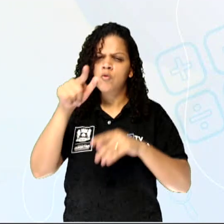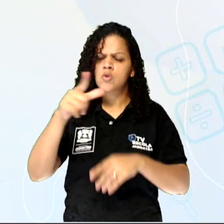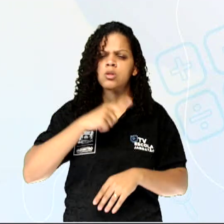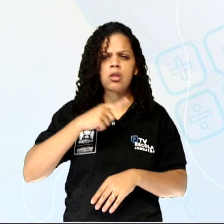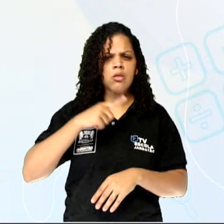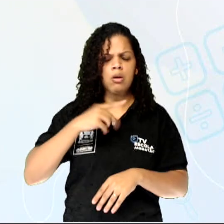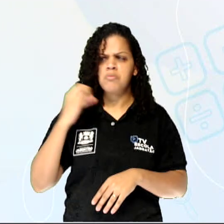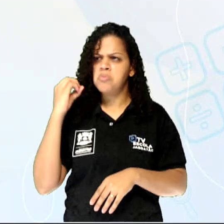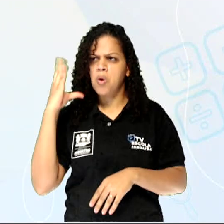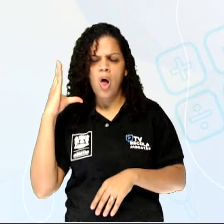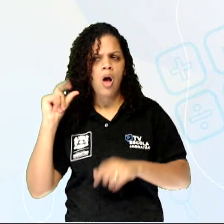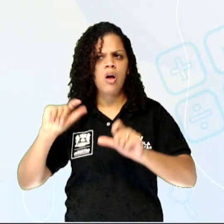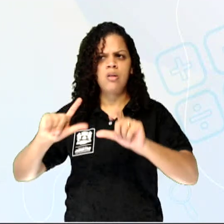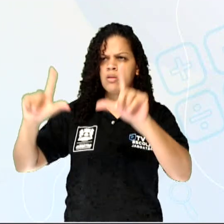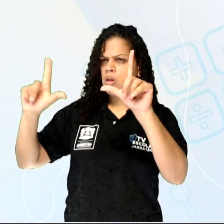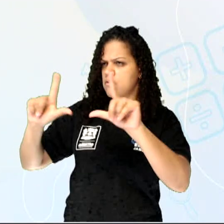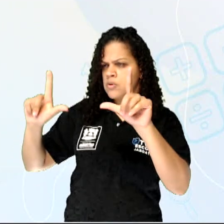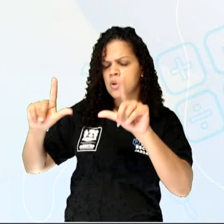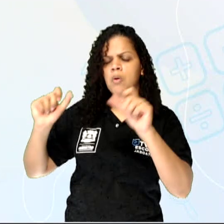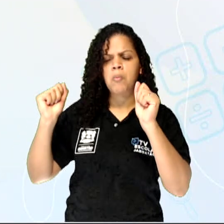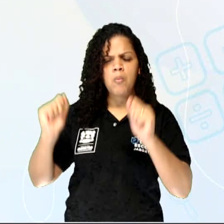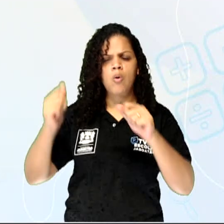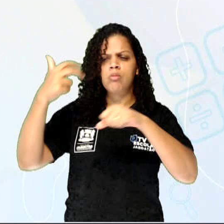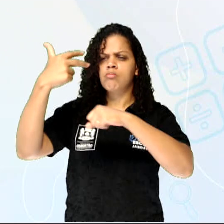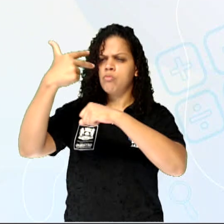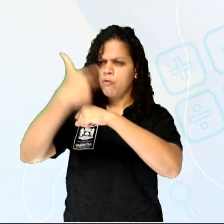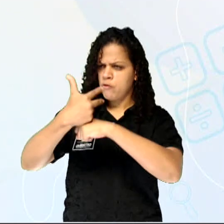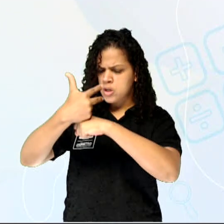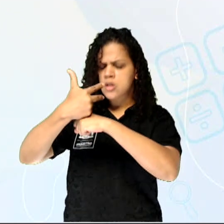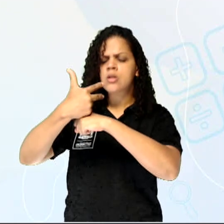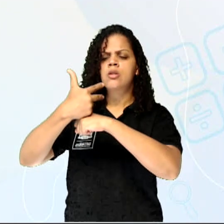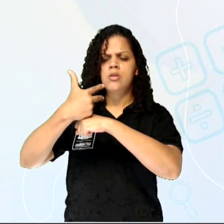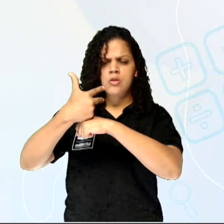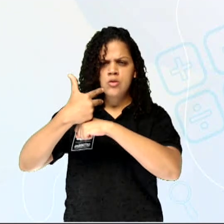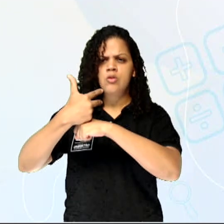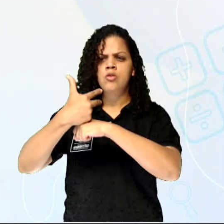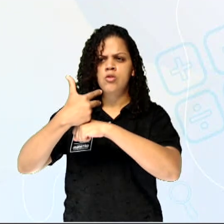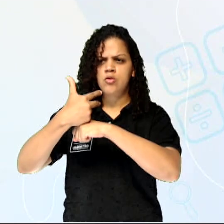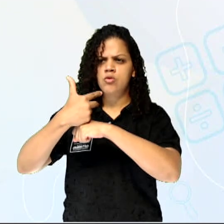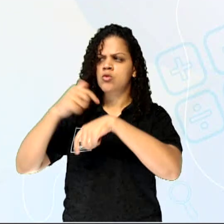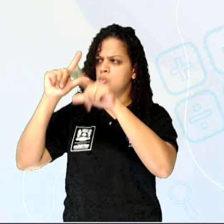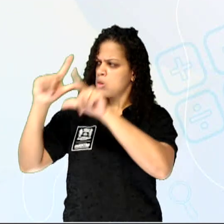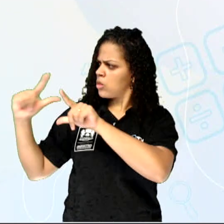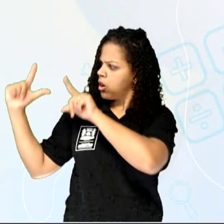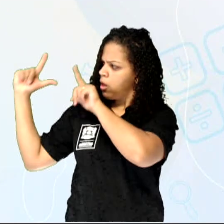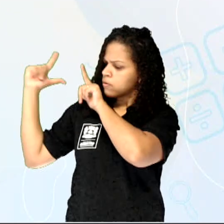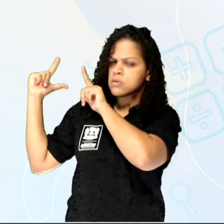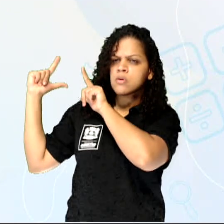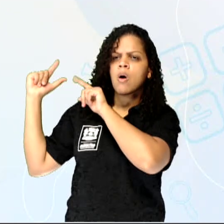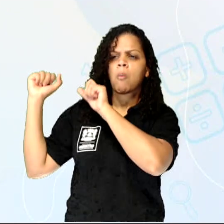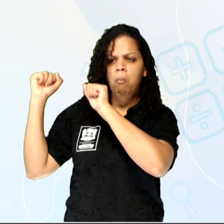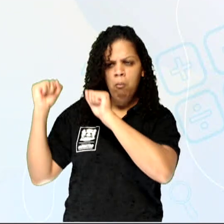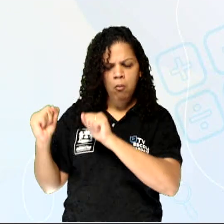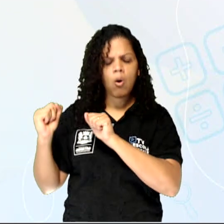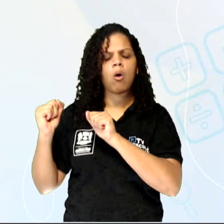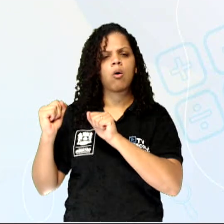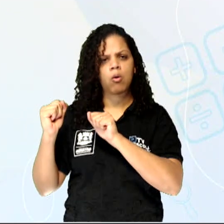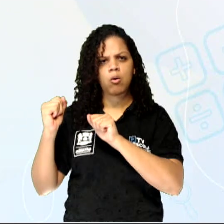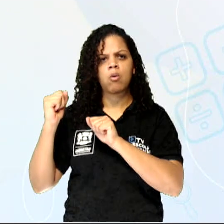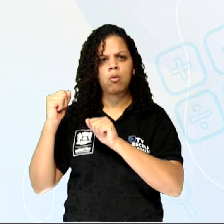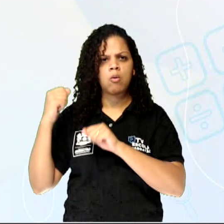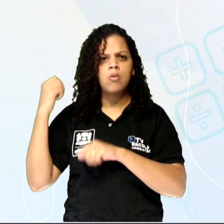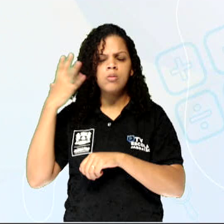pegar, fazer um vídeo com a televisão passando alguma coisa ao fundo, você pode usar a música